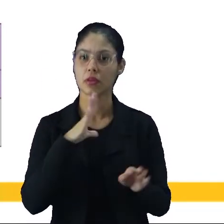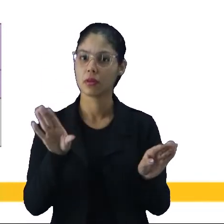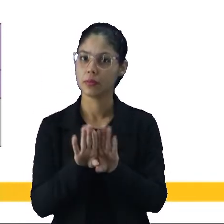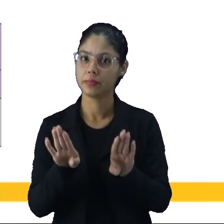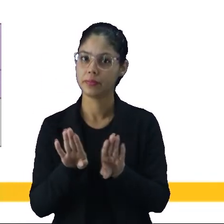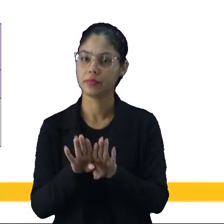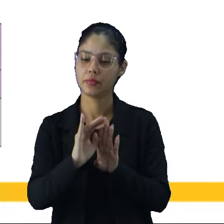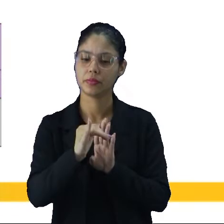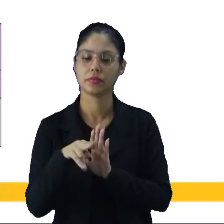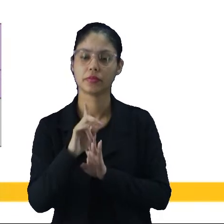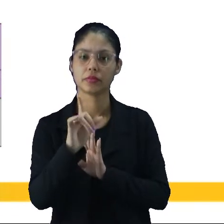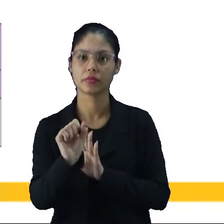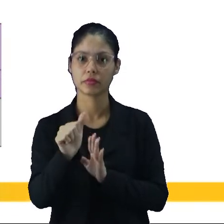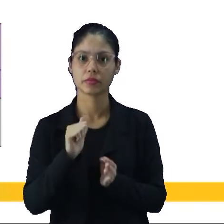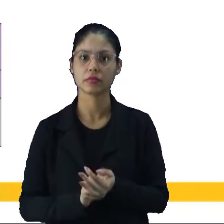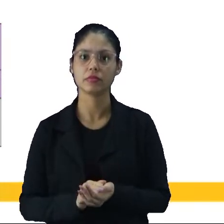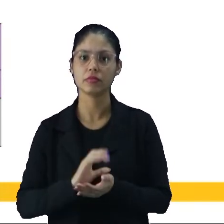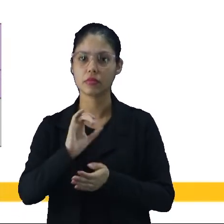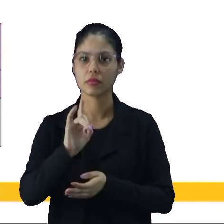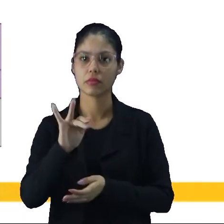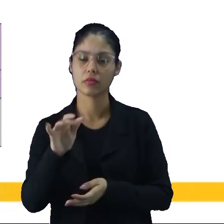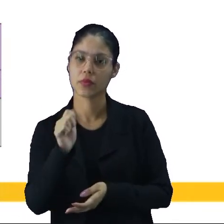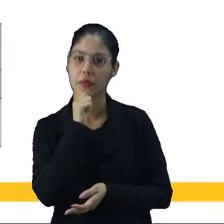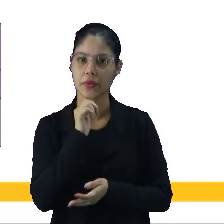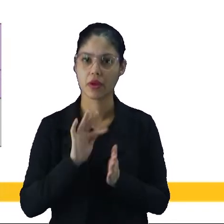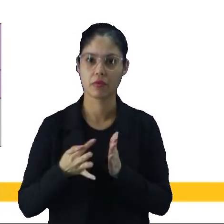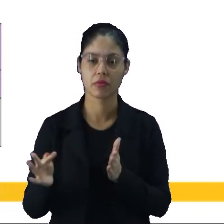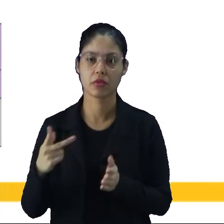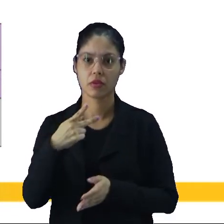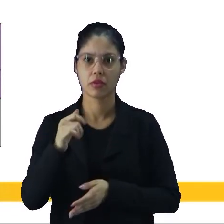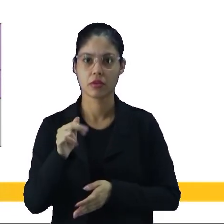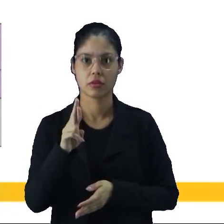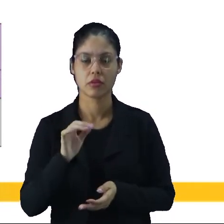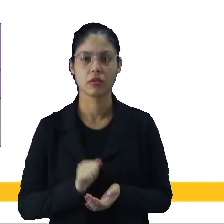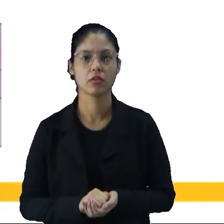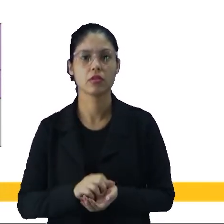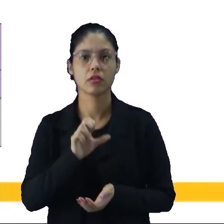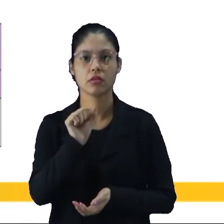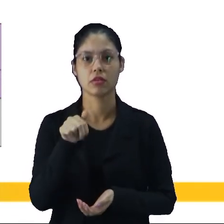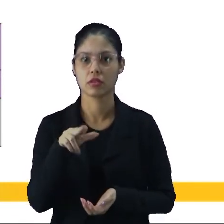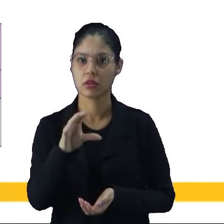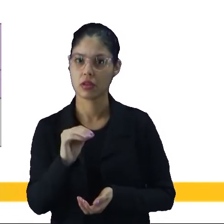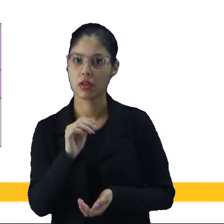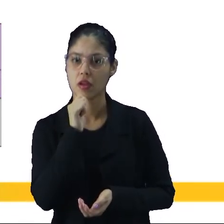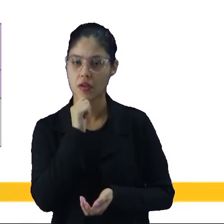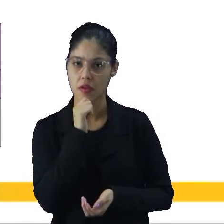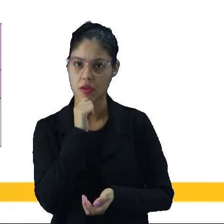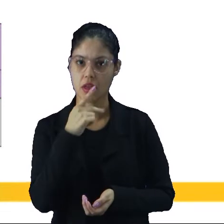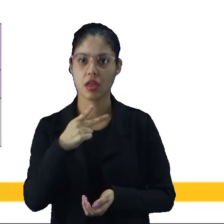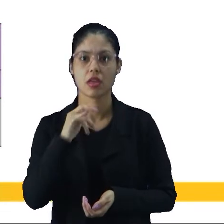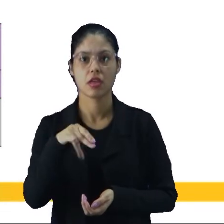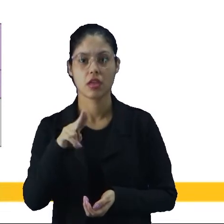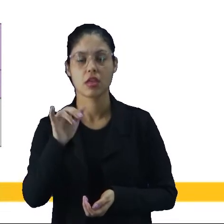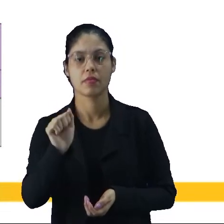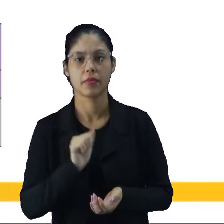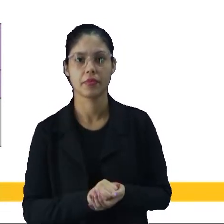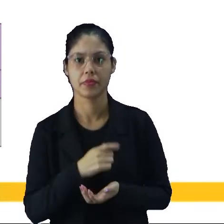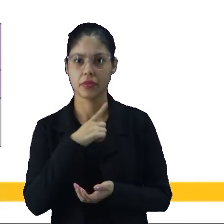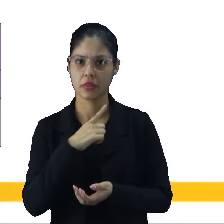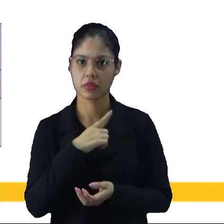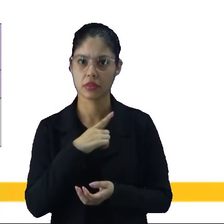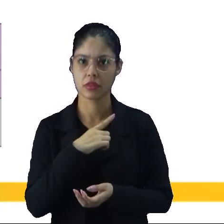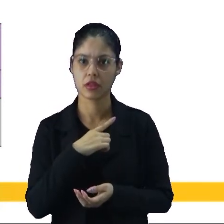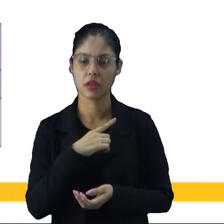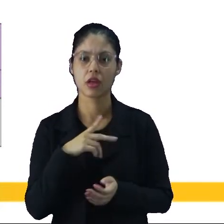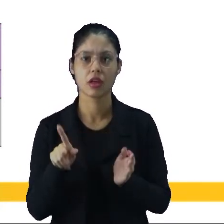uma função ímpar. Isso quer dizer que a cosseno é a única que é função par. Seno e tangente é uma função ímpar, tá? Há uma